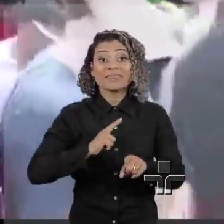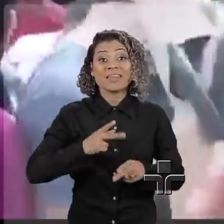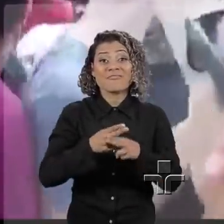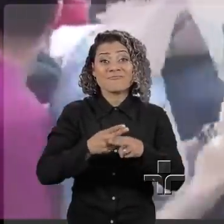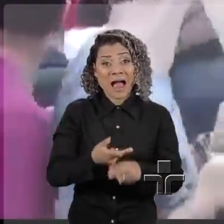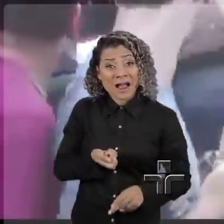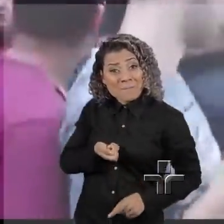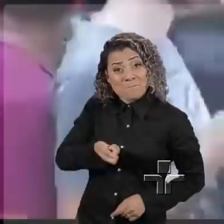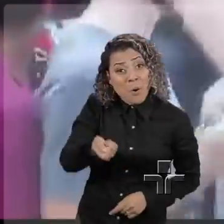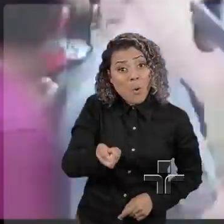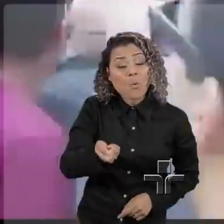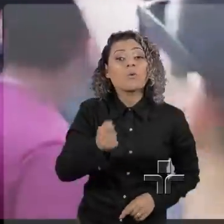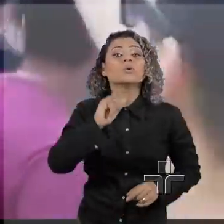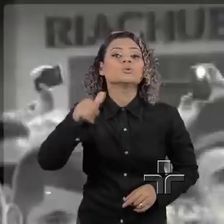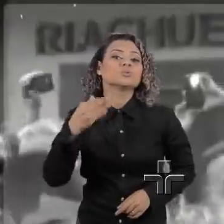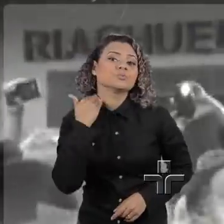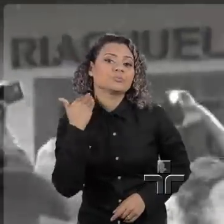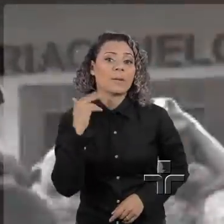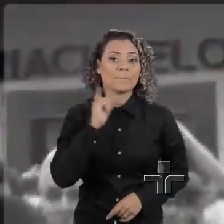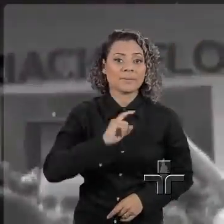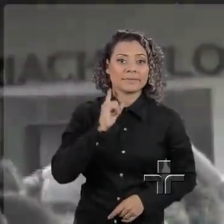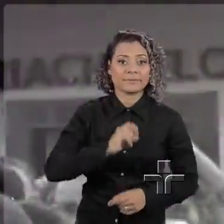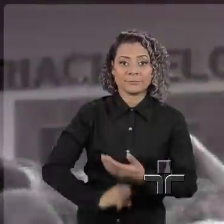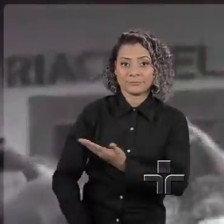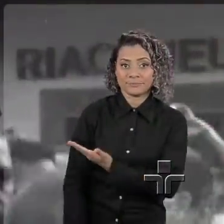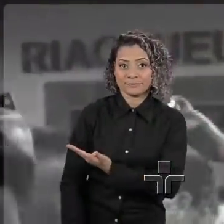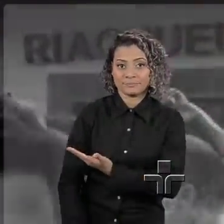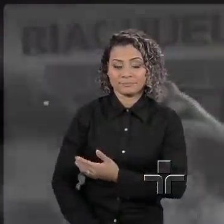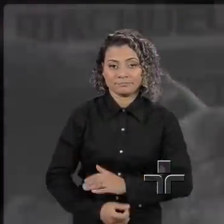uma facada em Juiz de Fora.